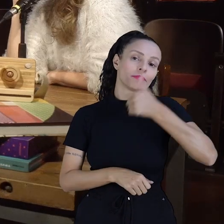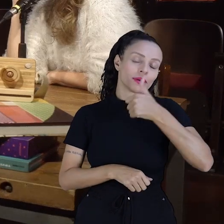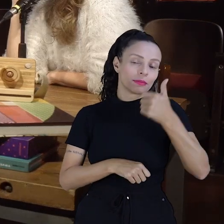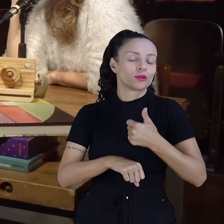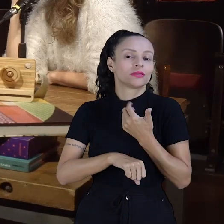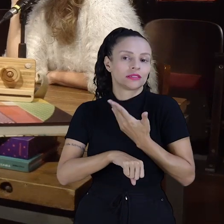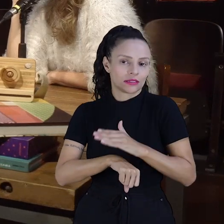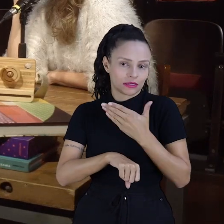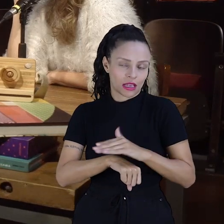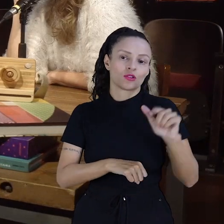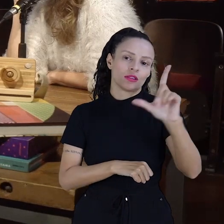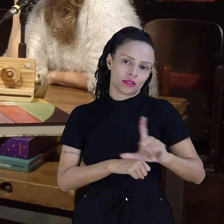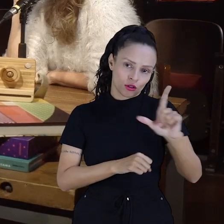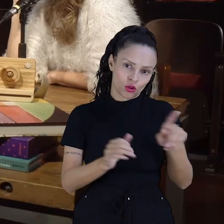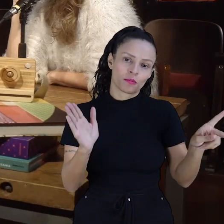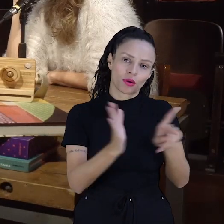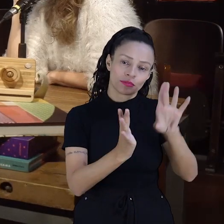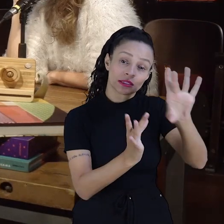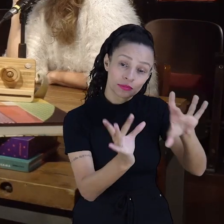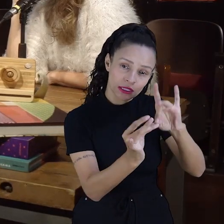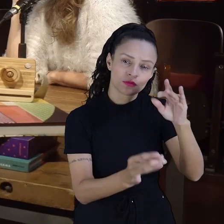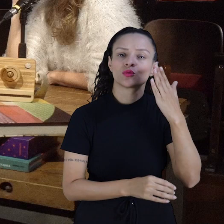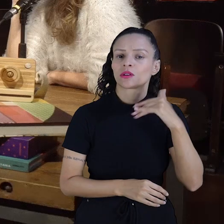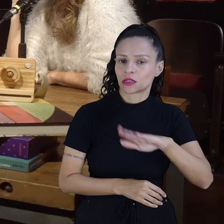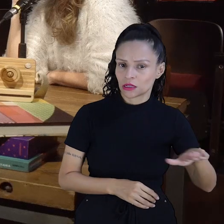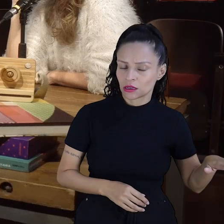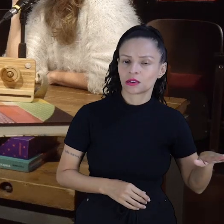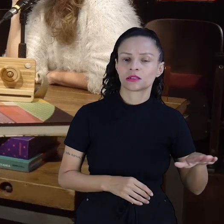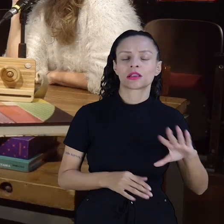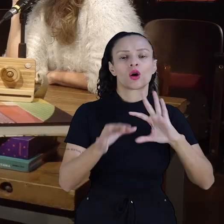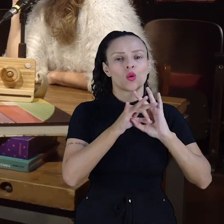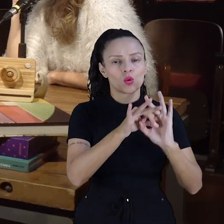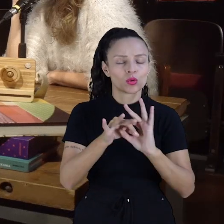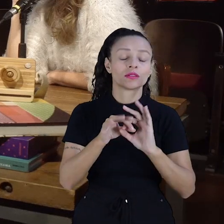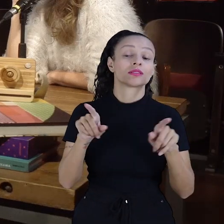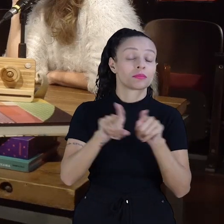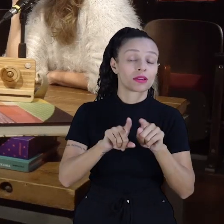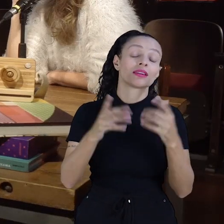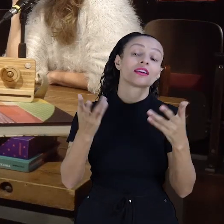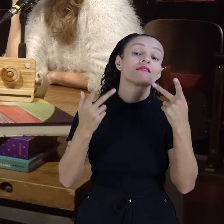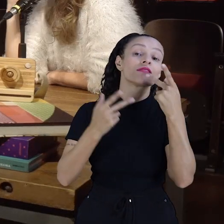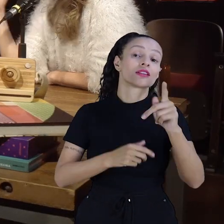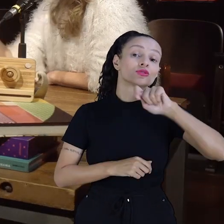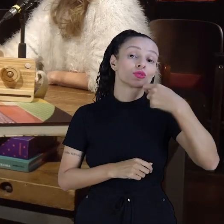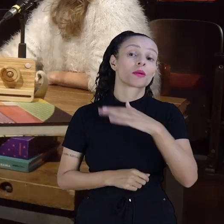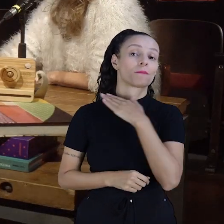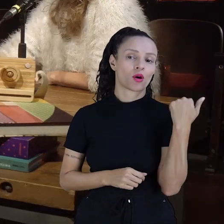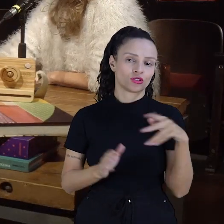ensaio com literatura para criança. Unindo várias coisas. Eu quis falar da morte para as crianças.